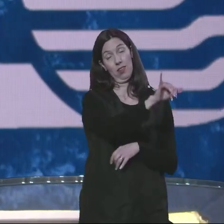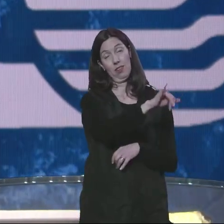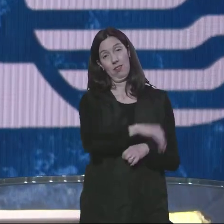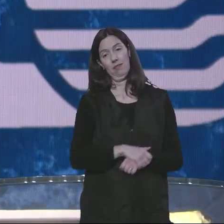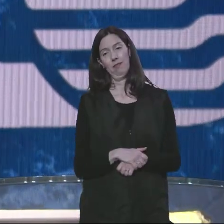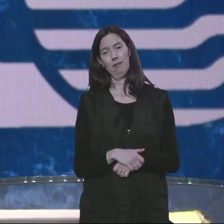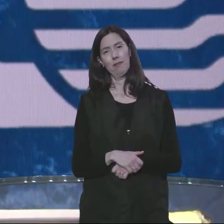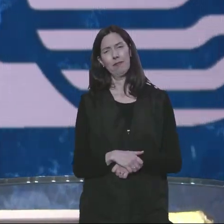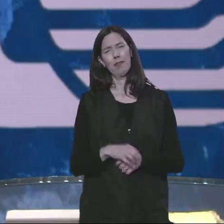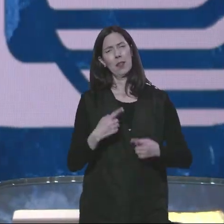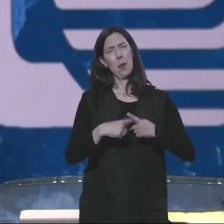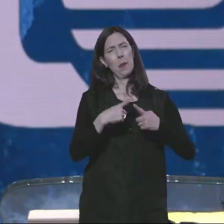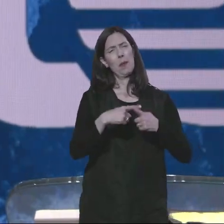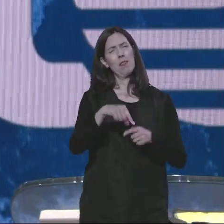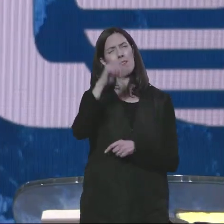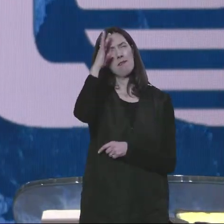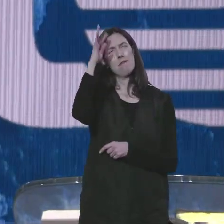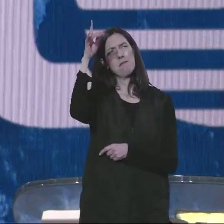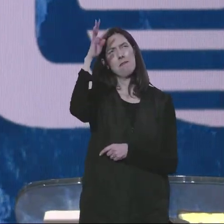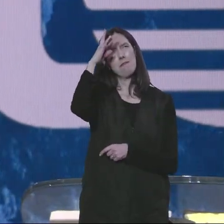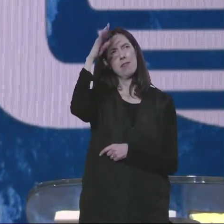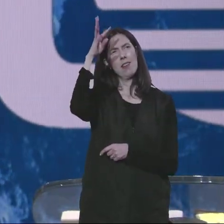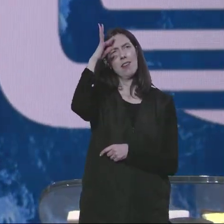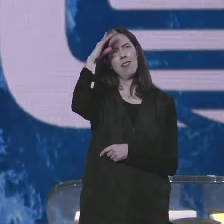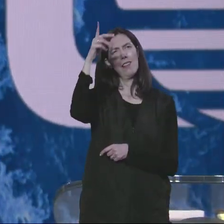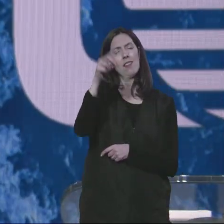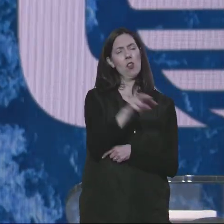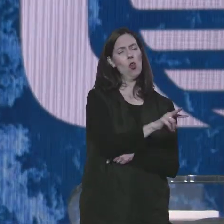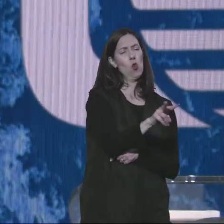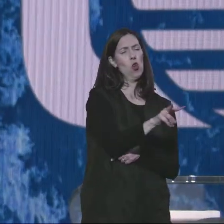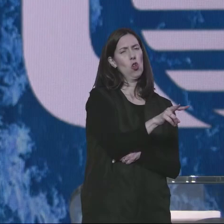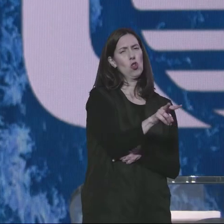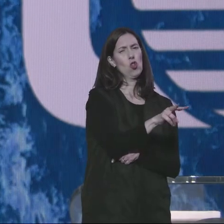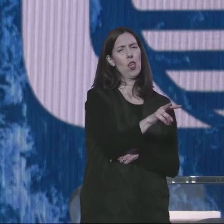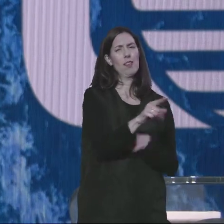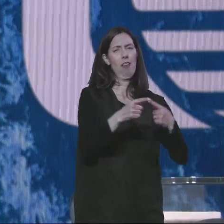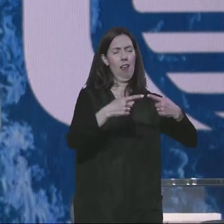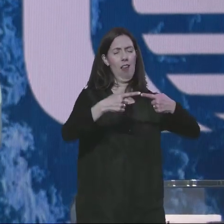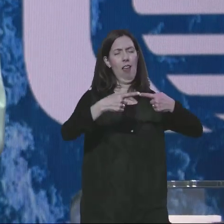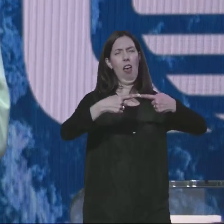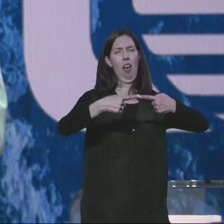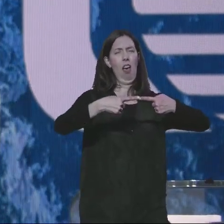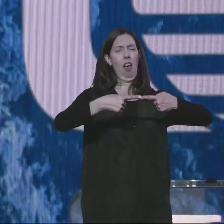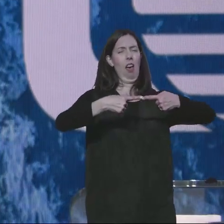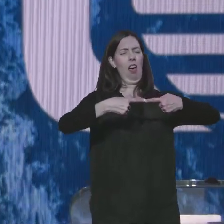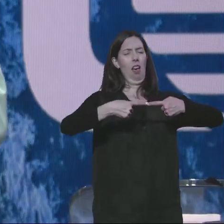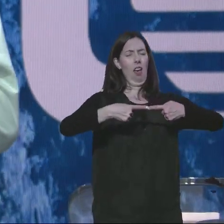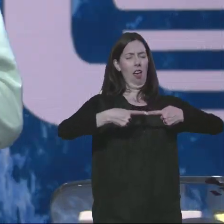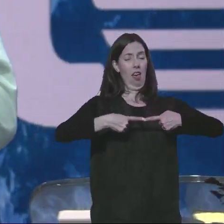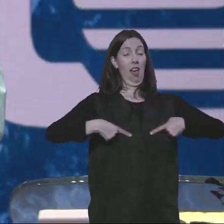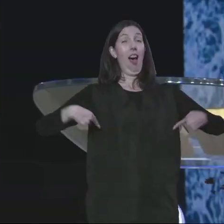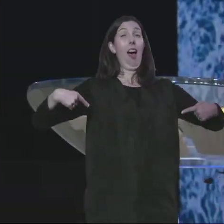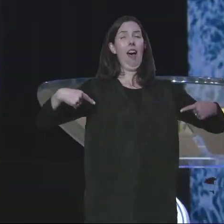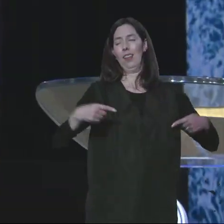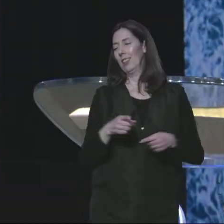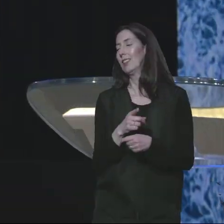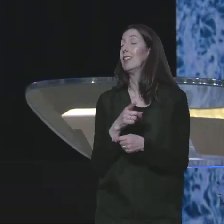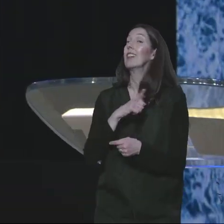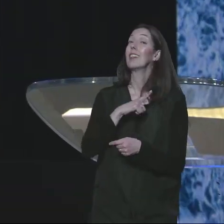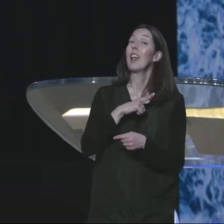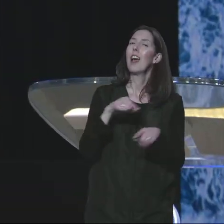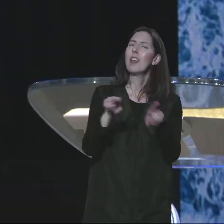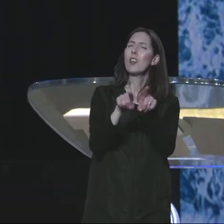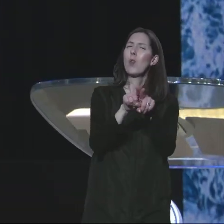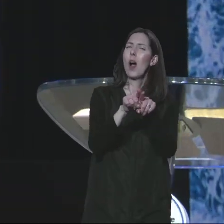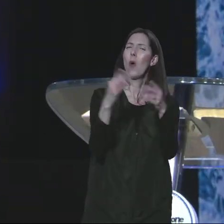Porque você fica imaginando os dois chegando na linha de chegada, a Ruby e a Laura, e